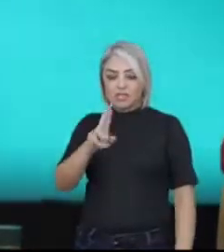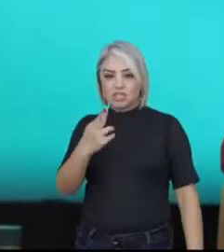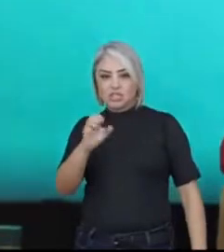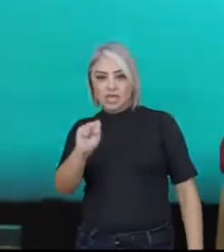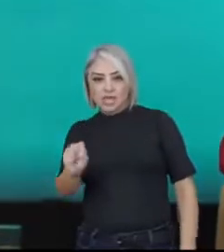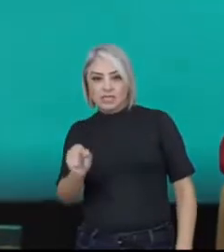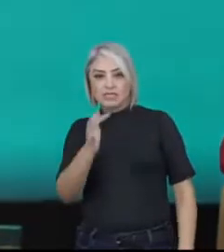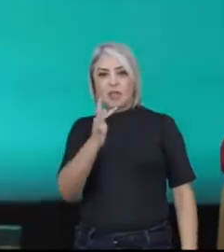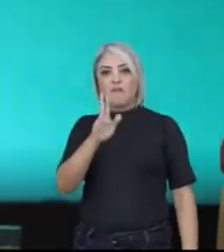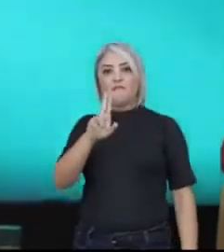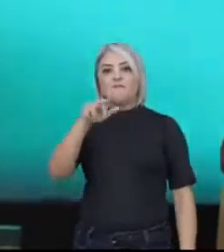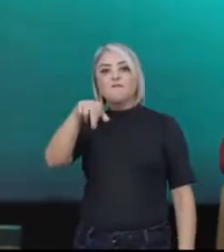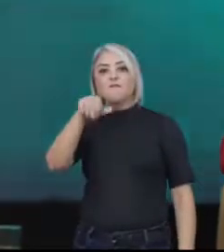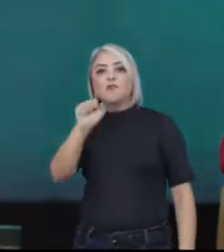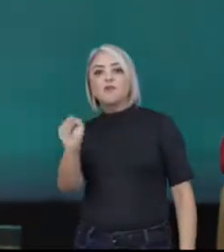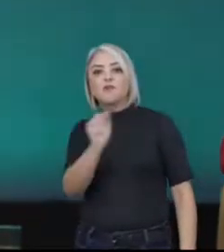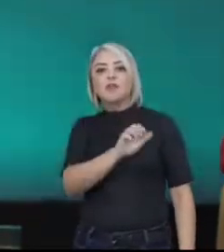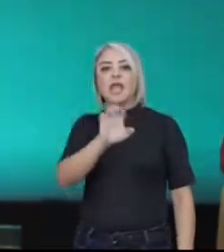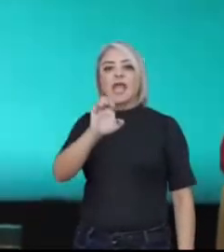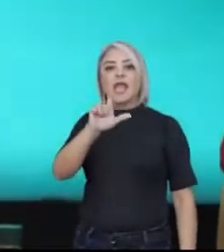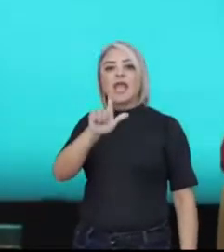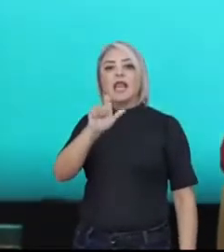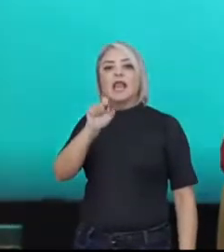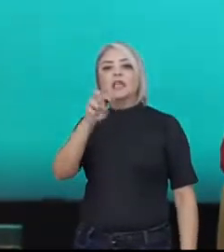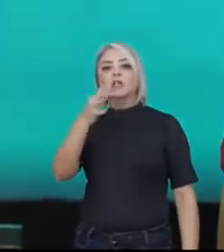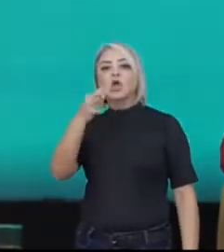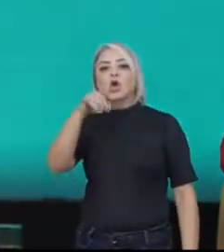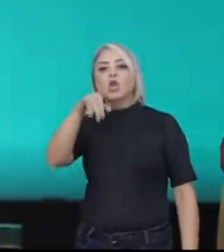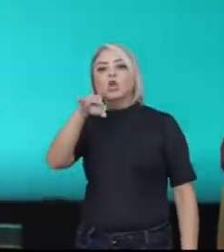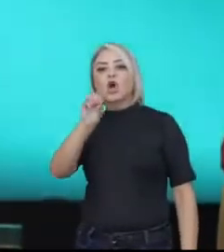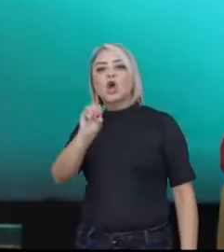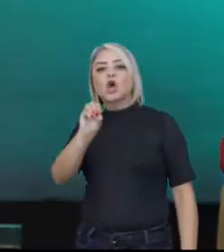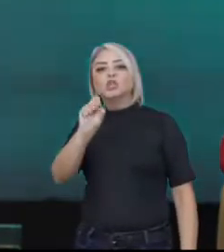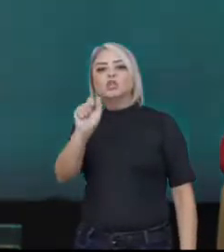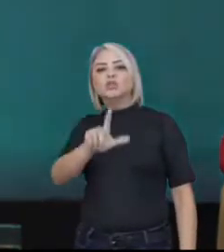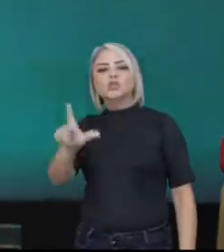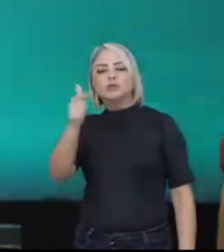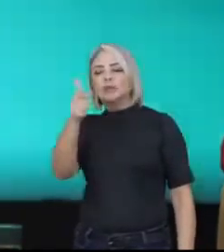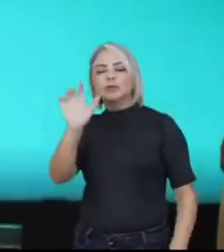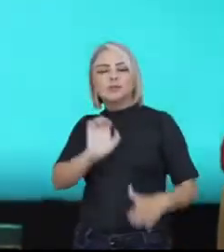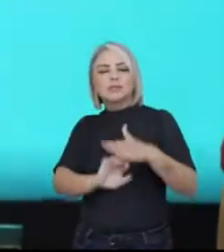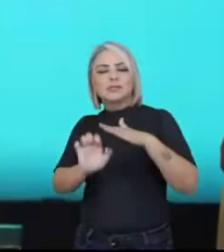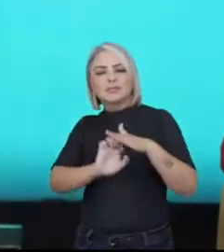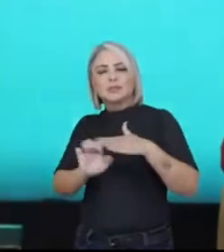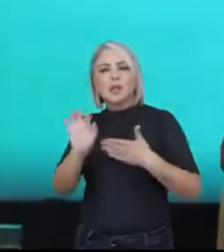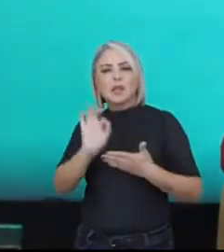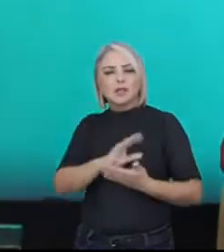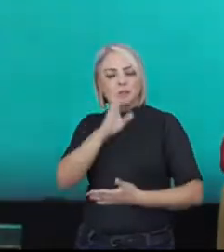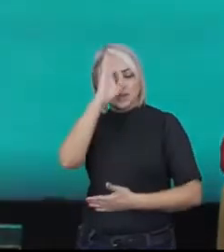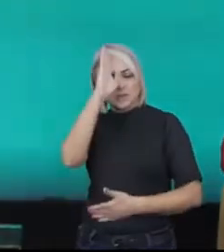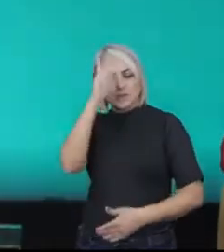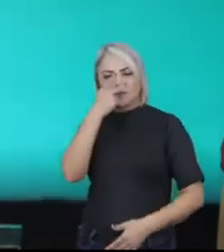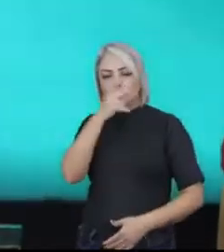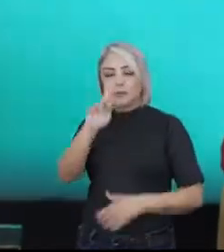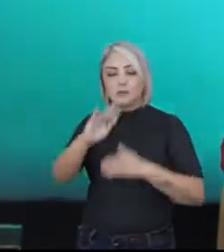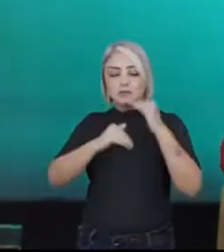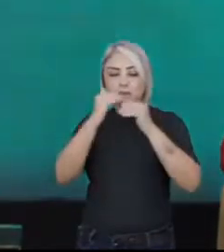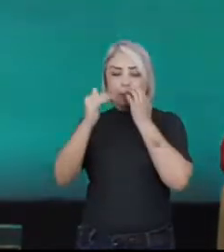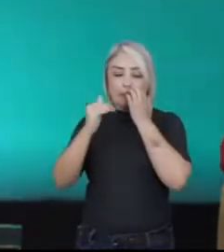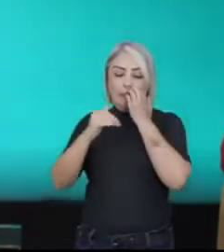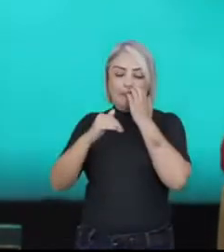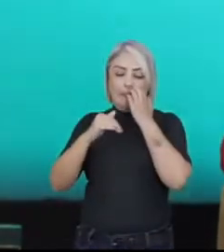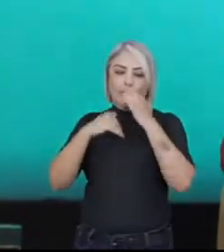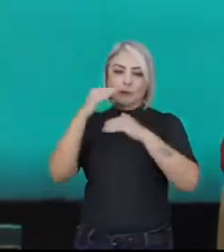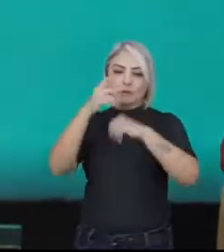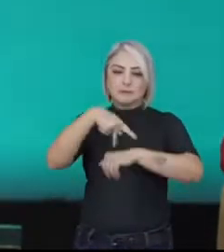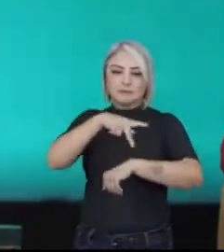perder Eletronorte, é perder Eletrosul, entre outras empresas essenciais para o desenvolvimento do nosso país. É